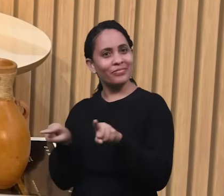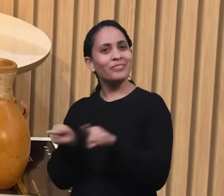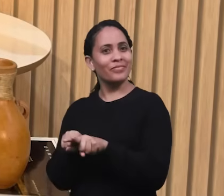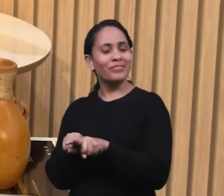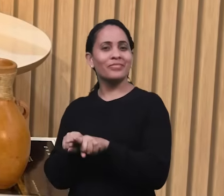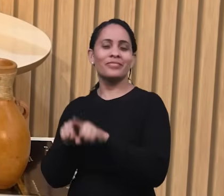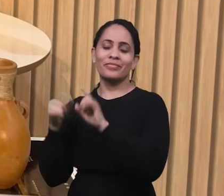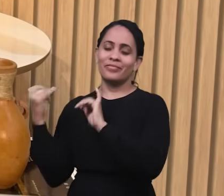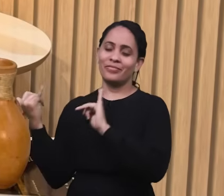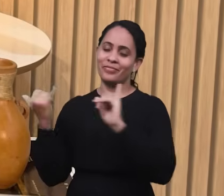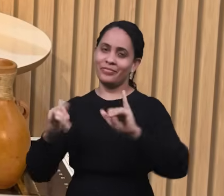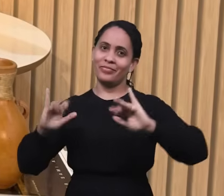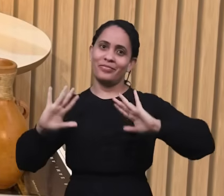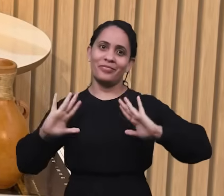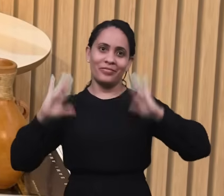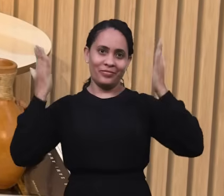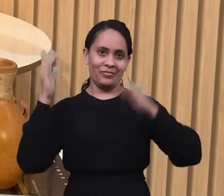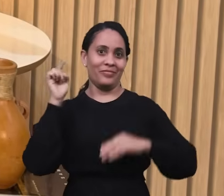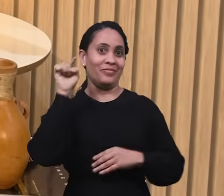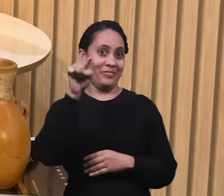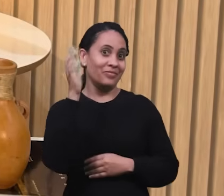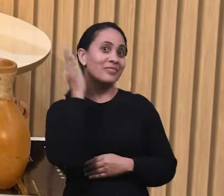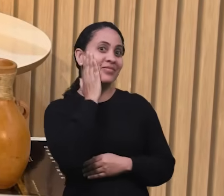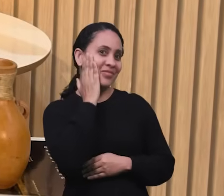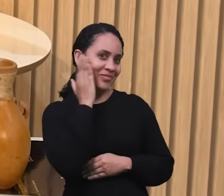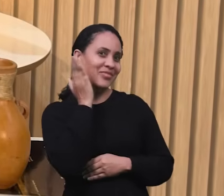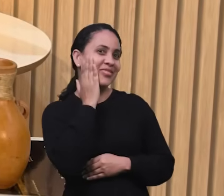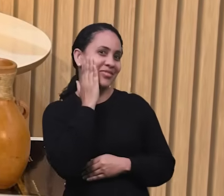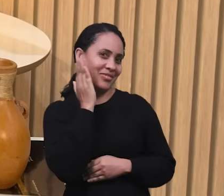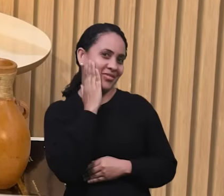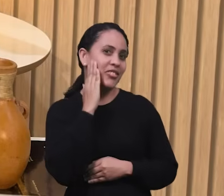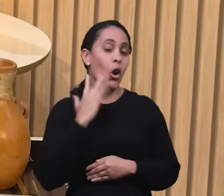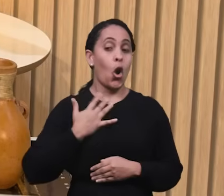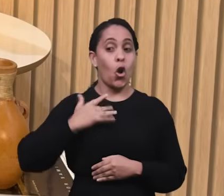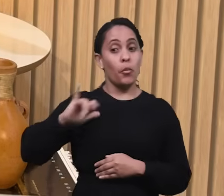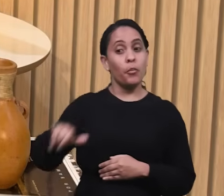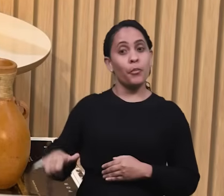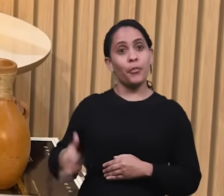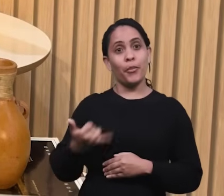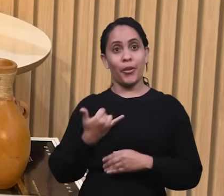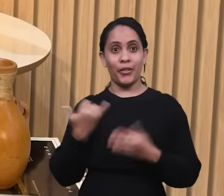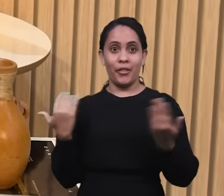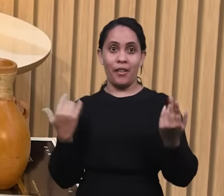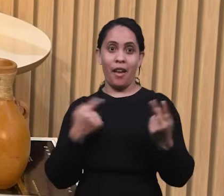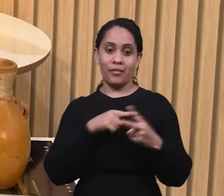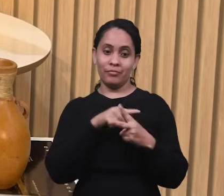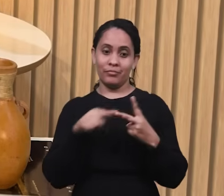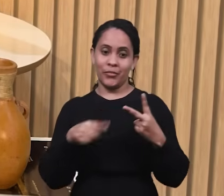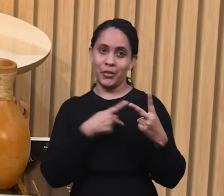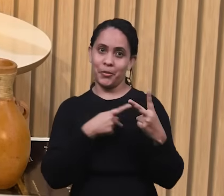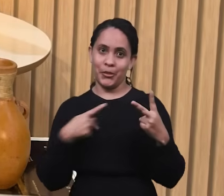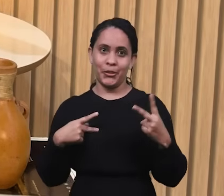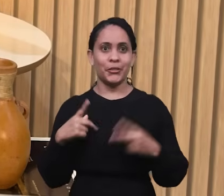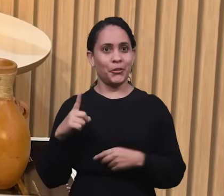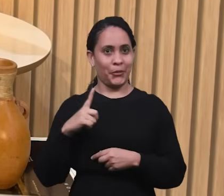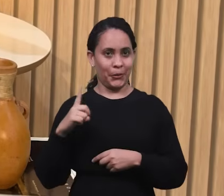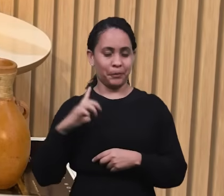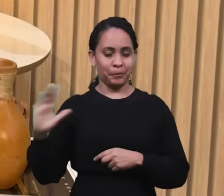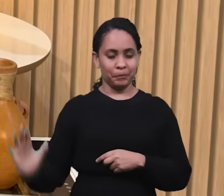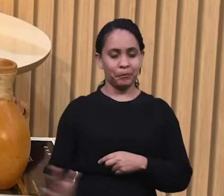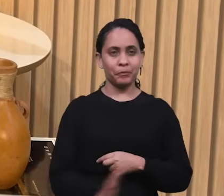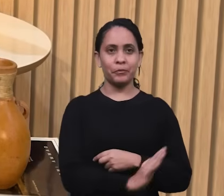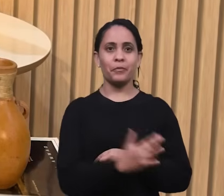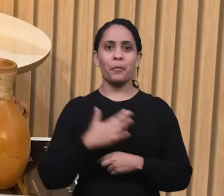Trombetas e Festas e você vai entender, terá a oportunidade que esses dois pastores tiveram. Voltando